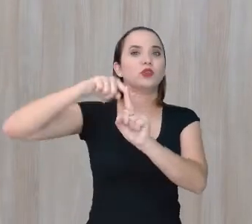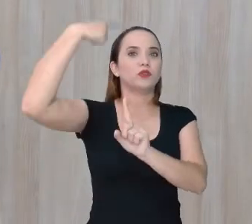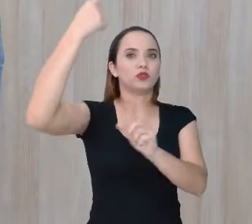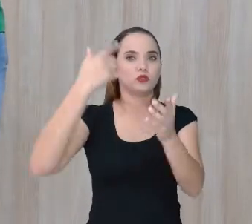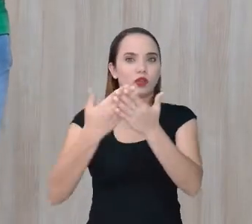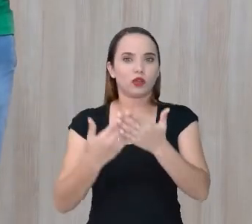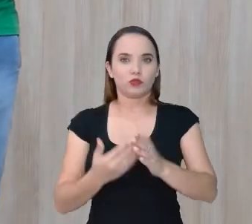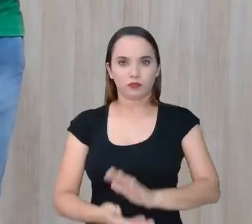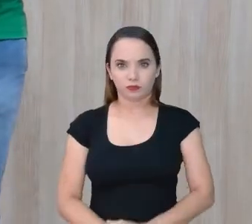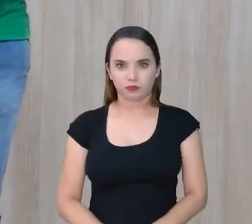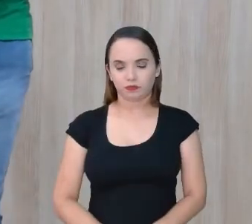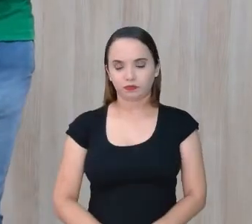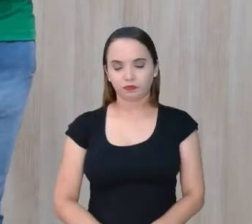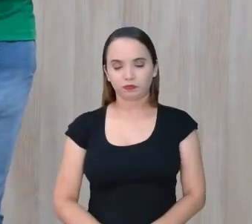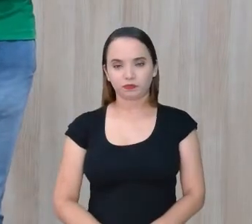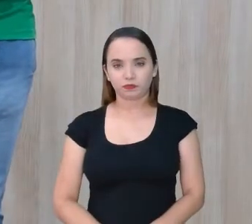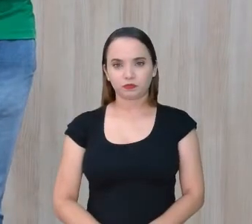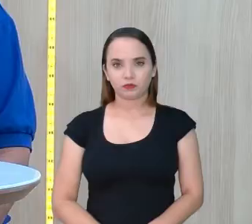aula.